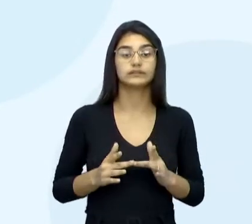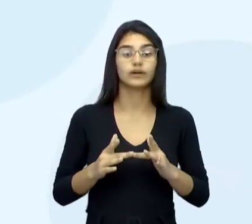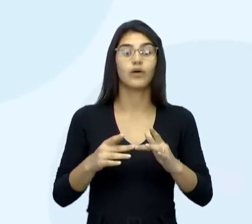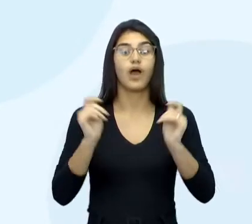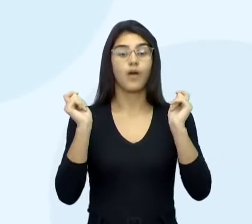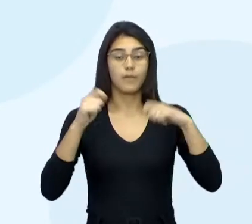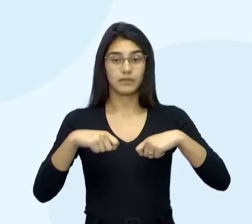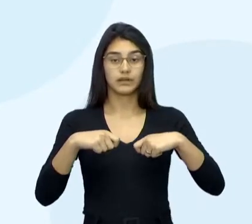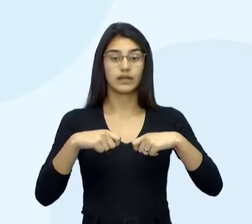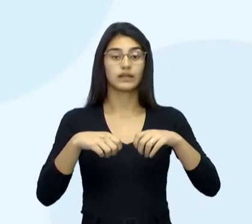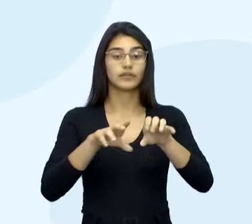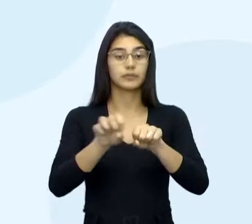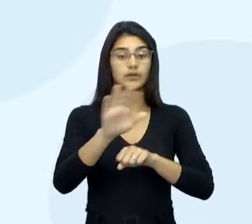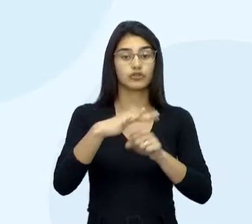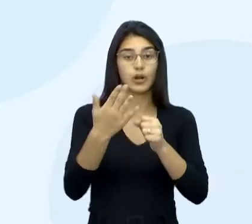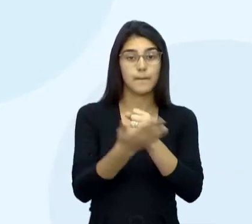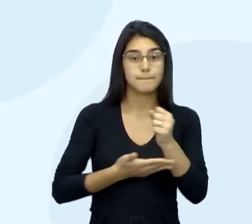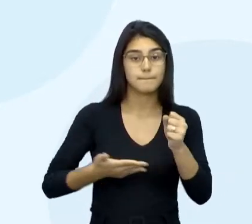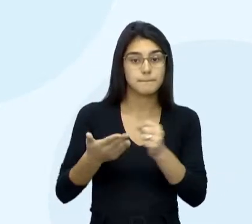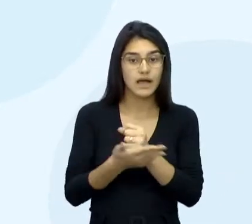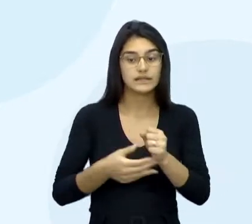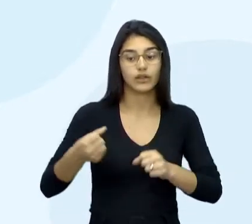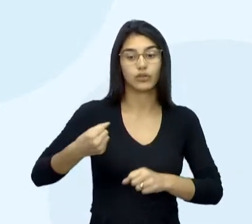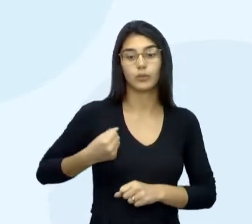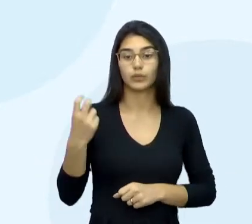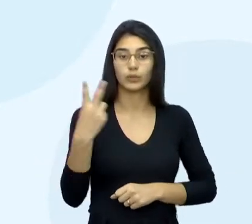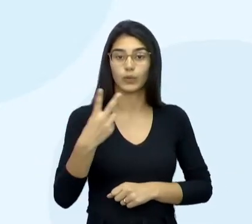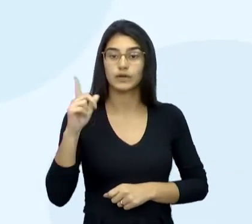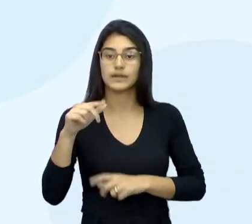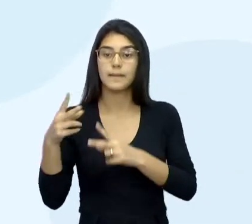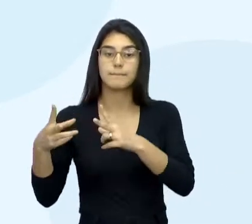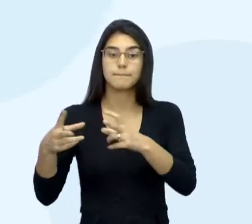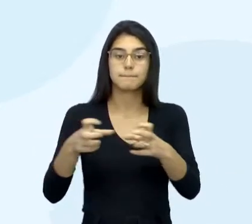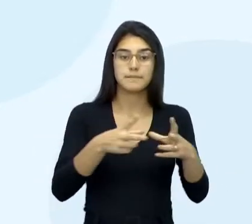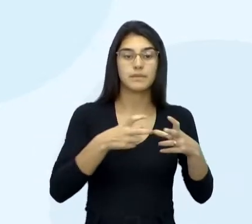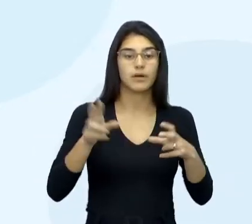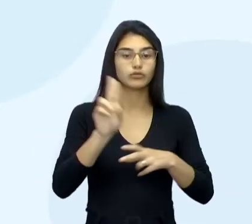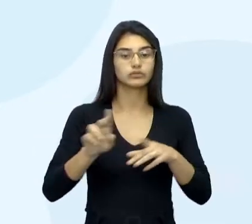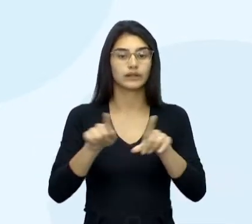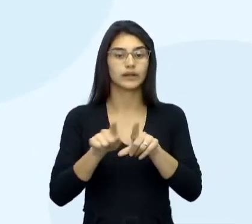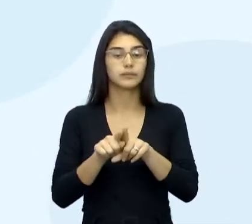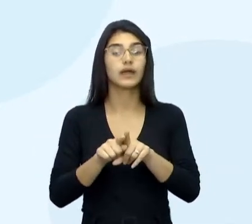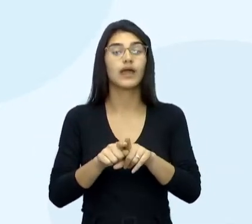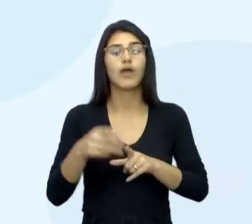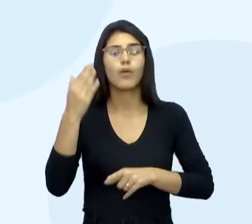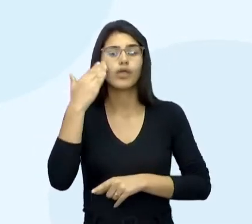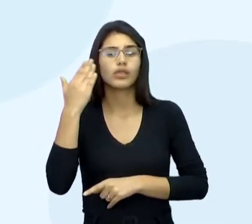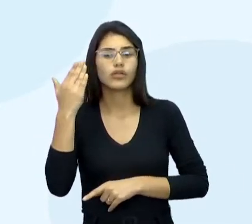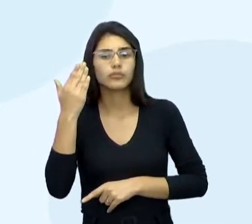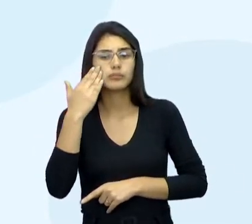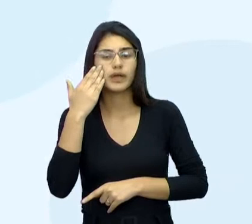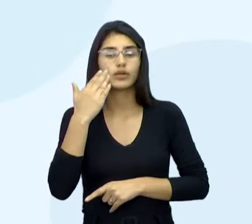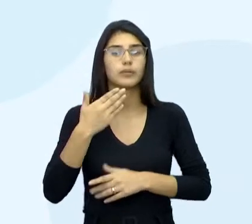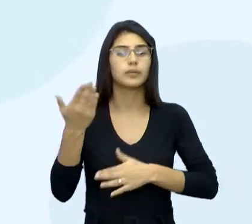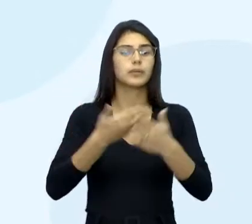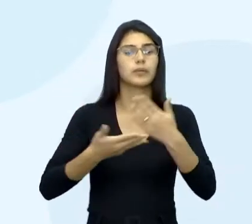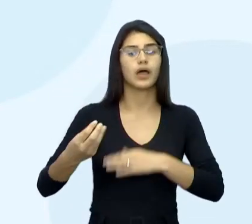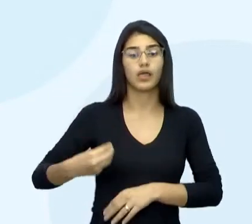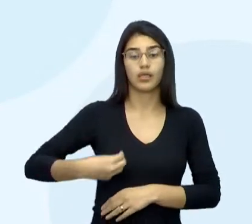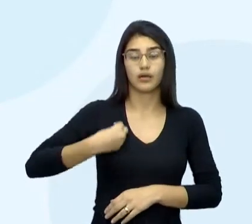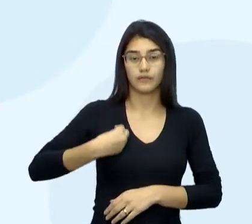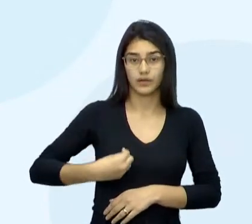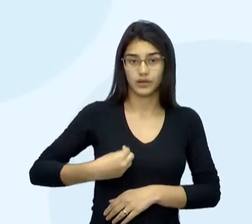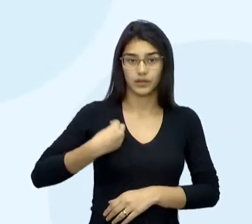competência da formação geral básica é a 2, ó, que é analisar e utilizar interpretações sobre a dinâmica da